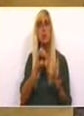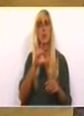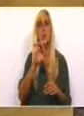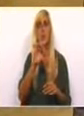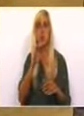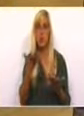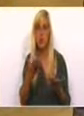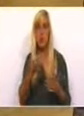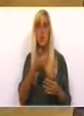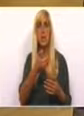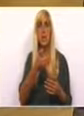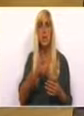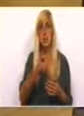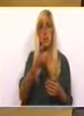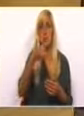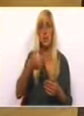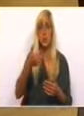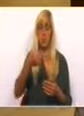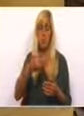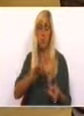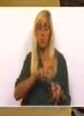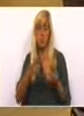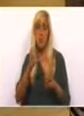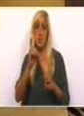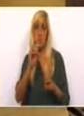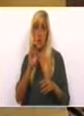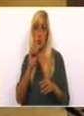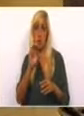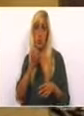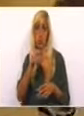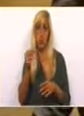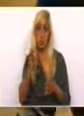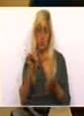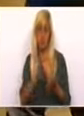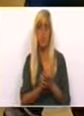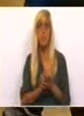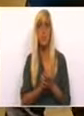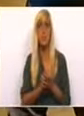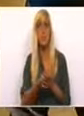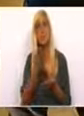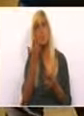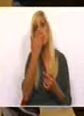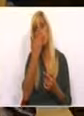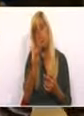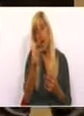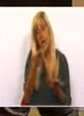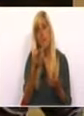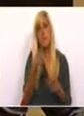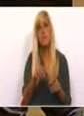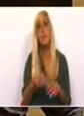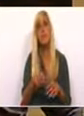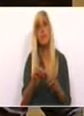dos atuais 557 para os 600 euros. Aparentemente iguais, gostaríamos ainda